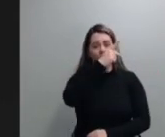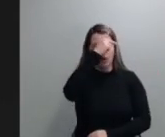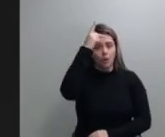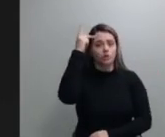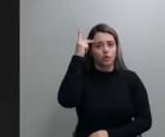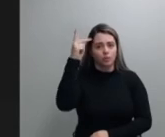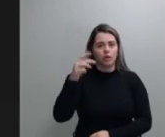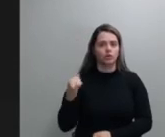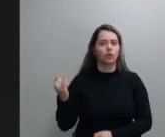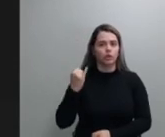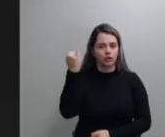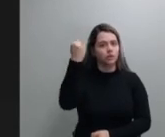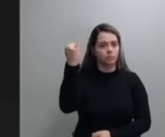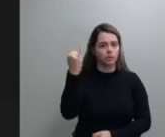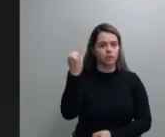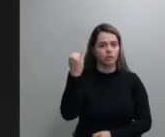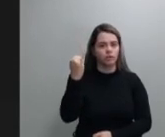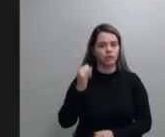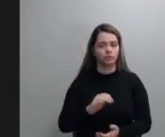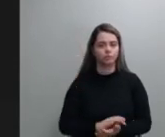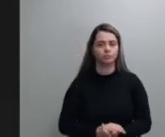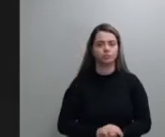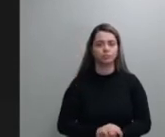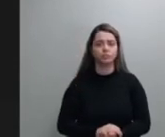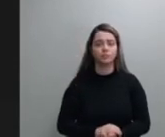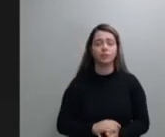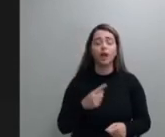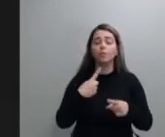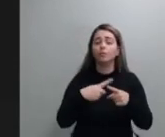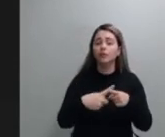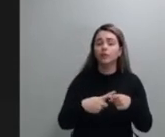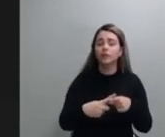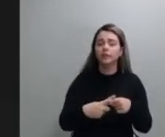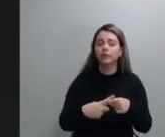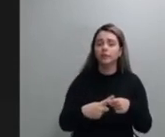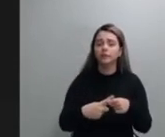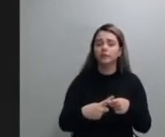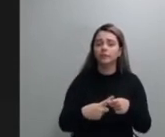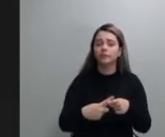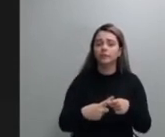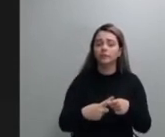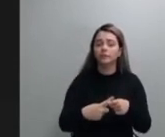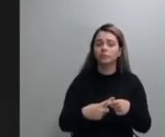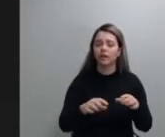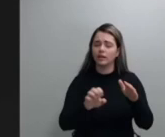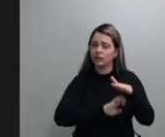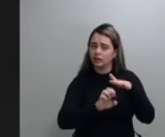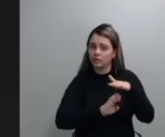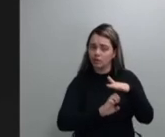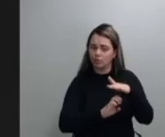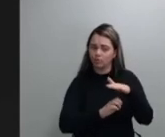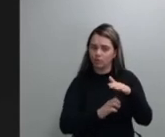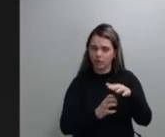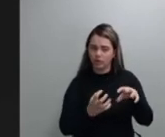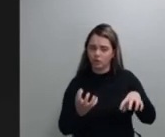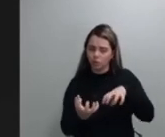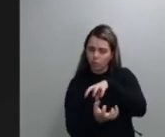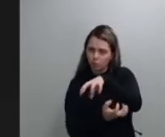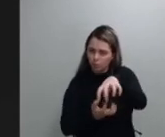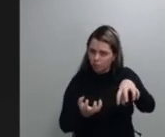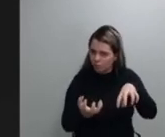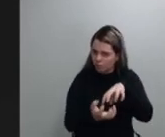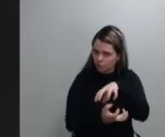ao sistema brasileiro de defesa da concorrência isso porque ambas as sociedades empresariais envolvidas na operação são